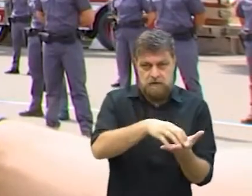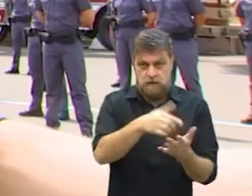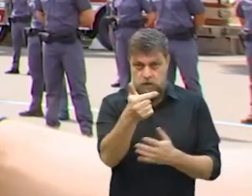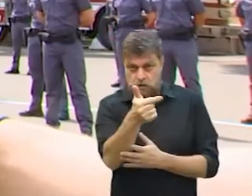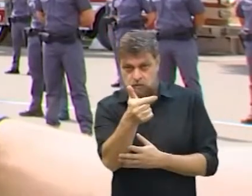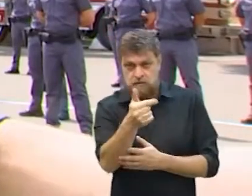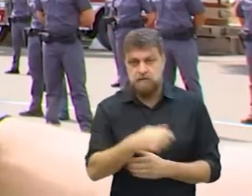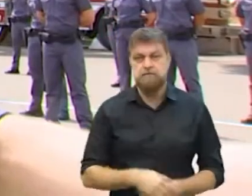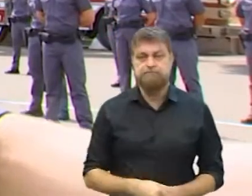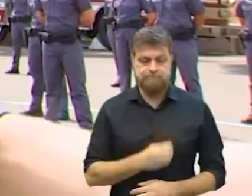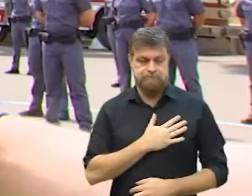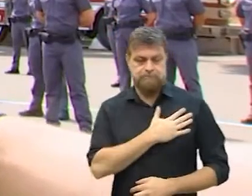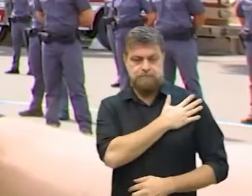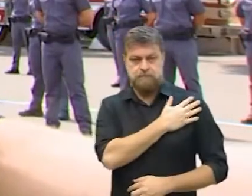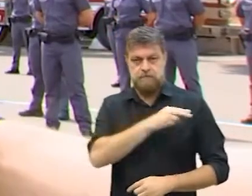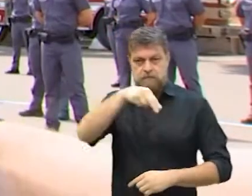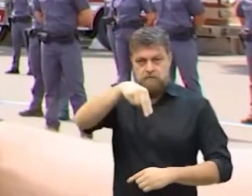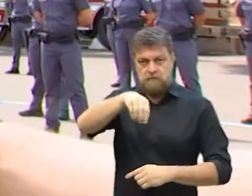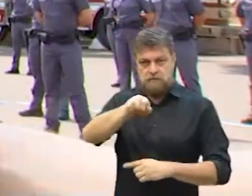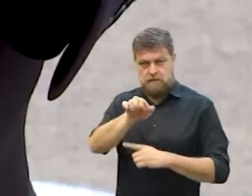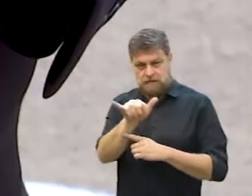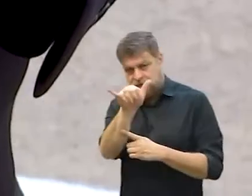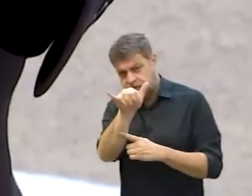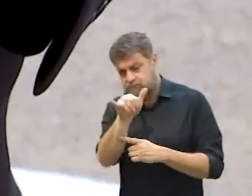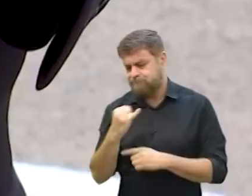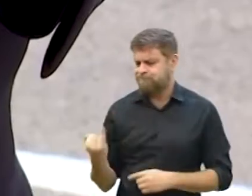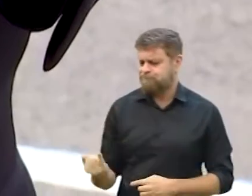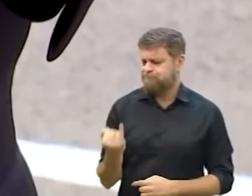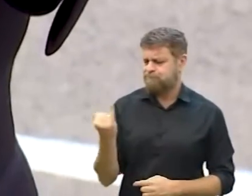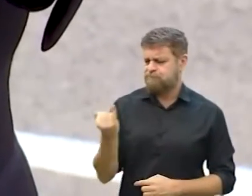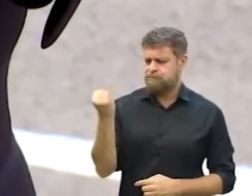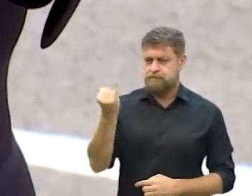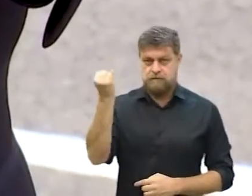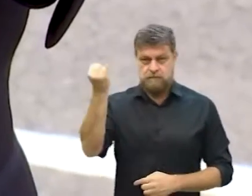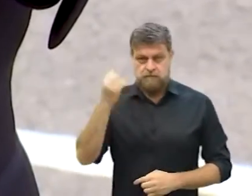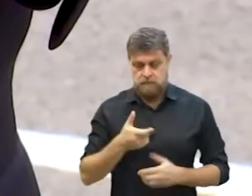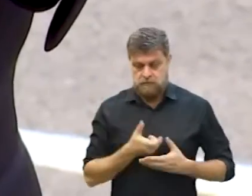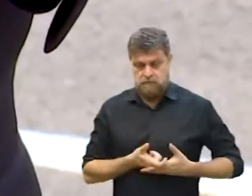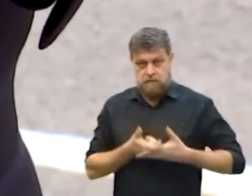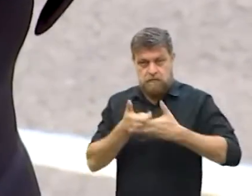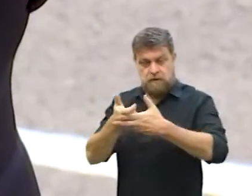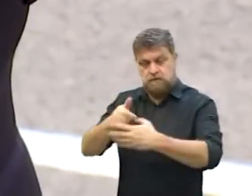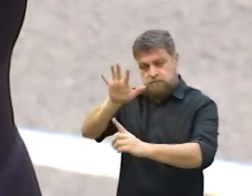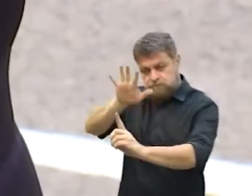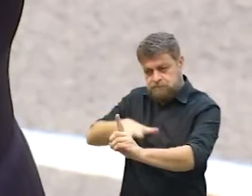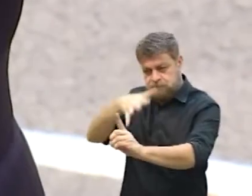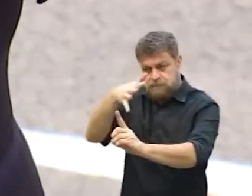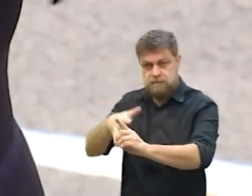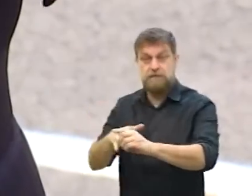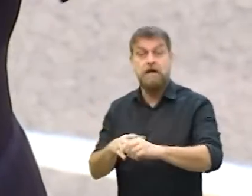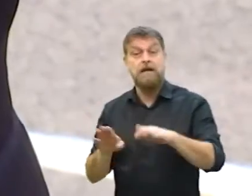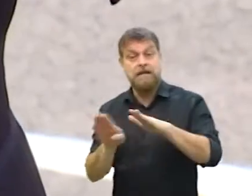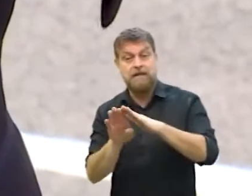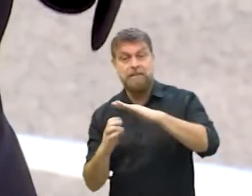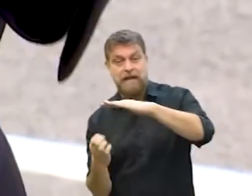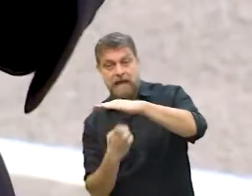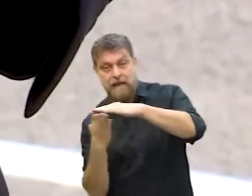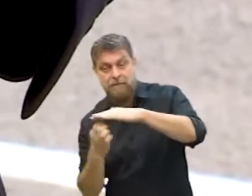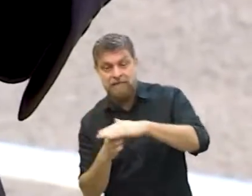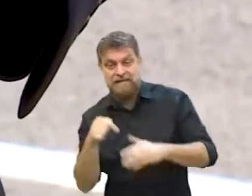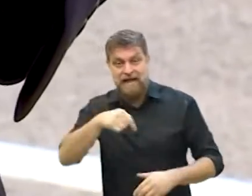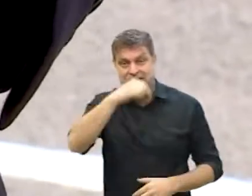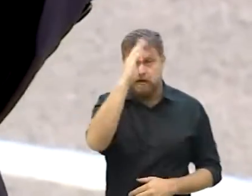CPI2 na pessoa do Coronel Nery é muito importante. A moeda foi criada para homenagear pessoas físicas,